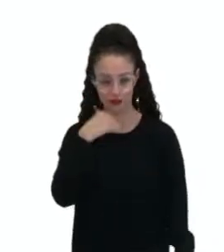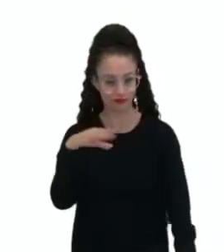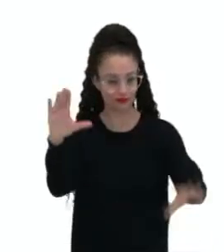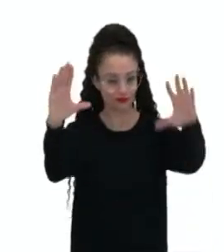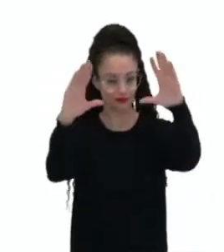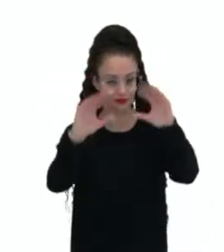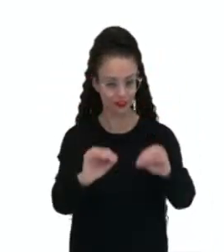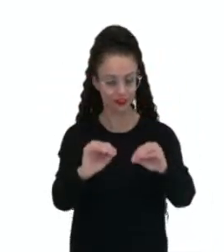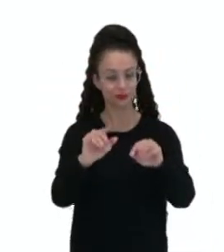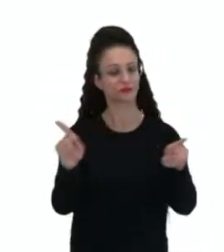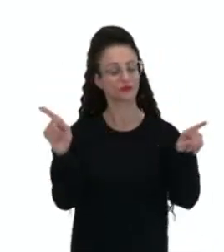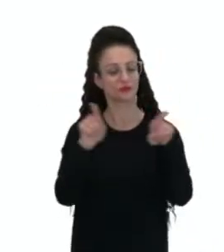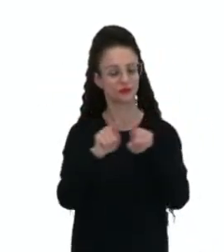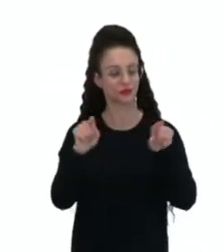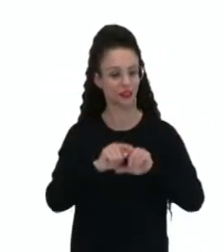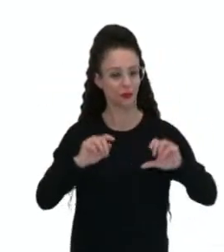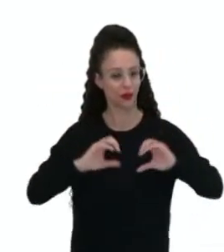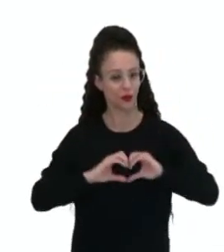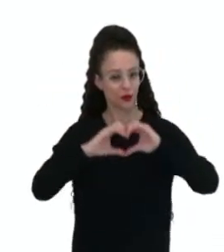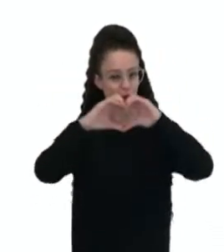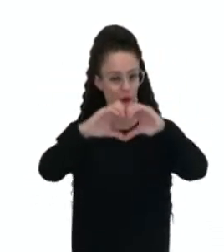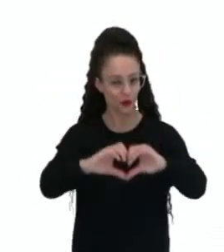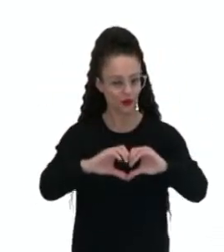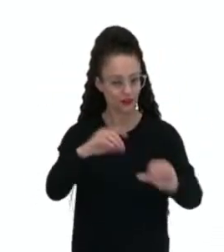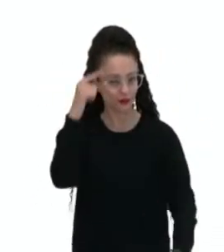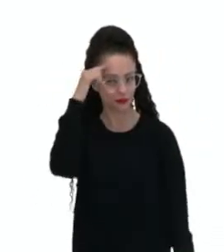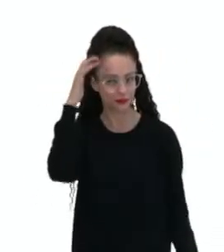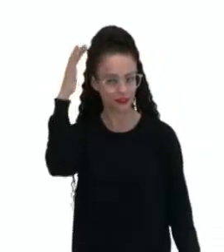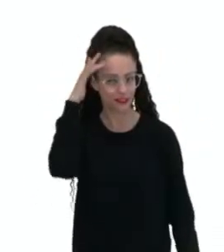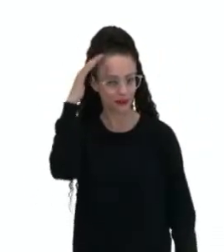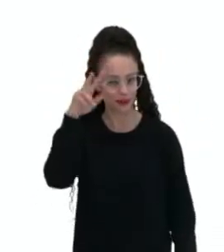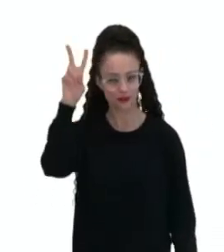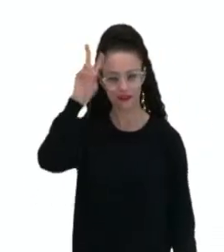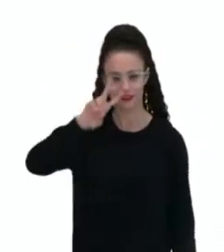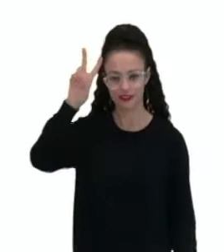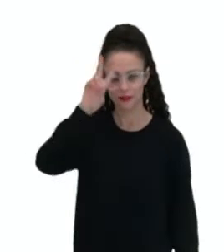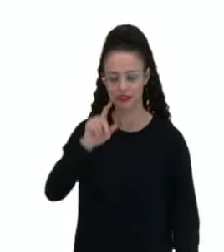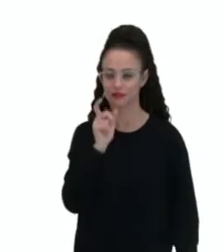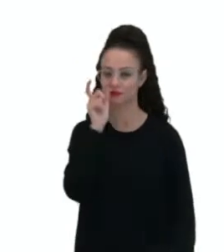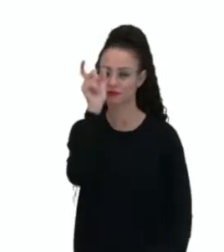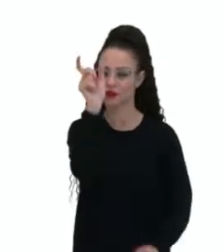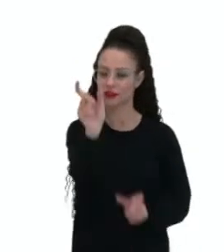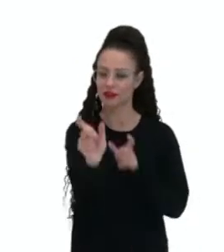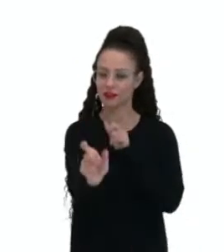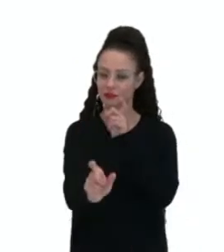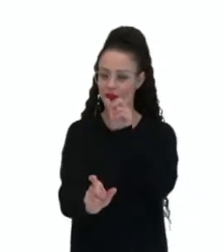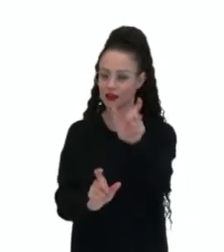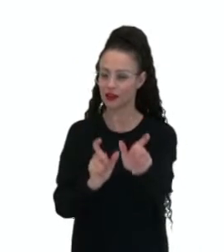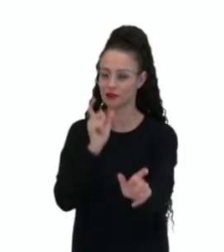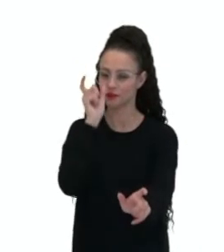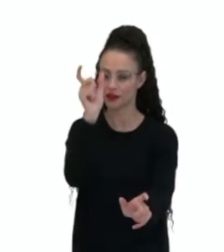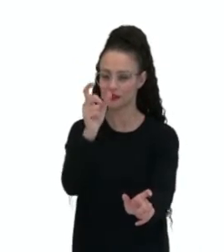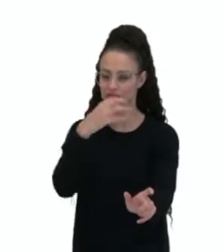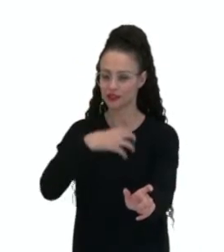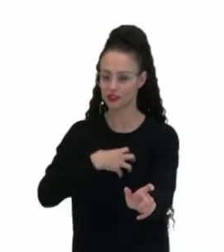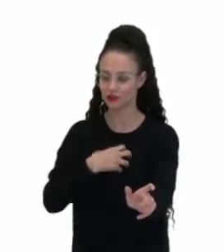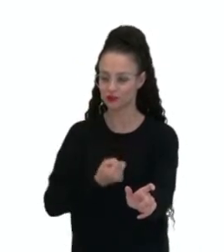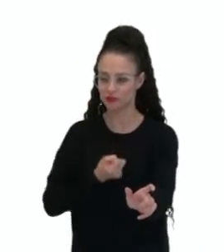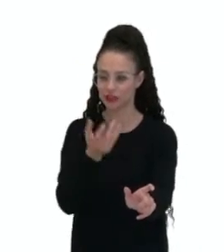Ele também ganha orações, pensamentos, lembranças, palavras não ditas, sentimentos não